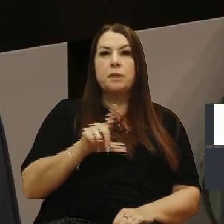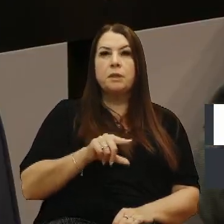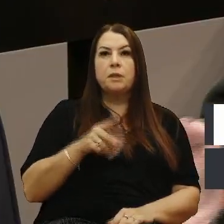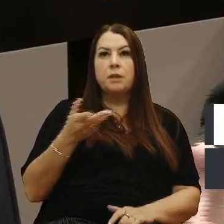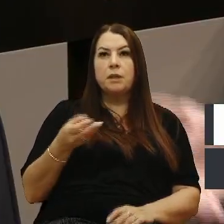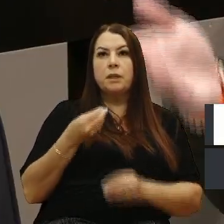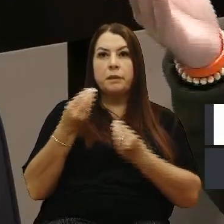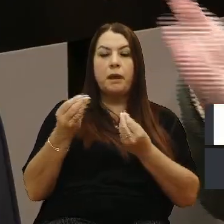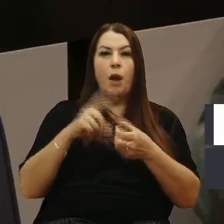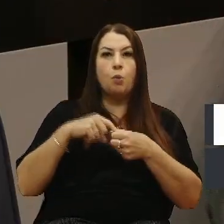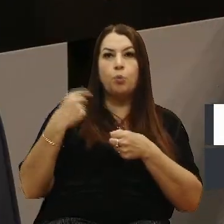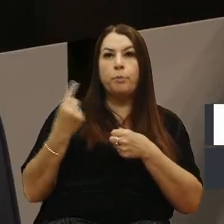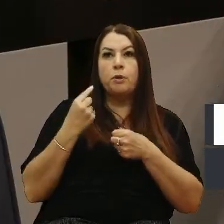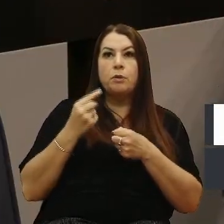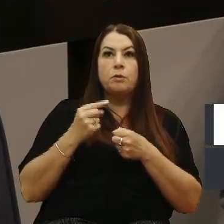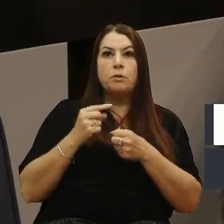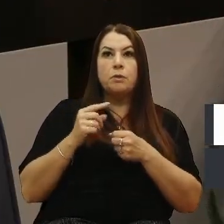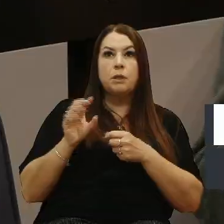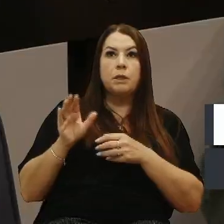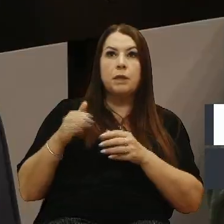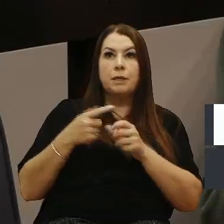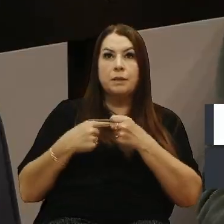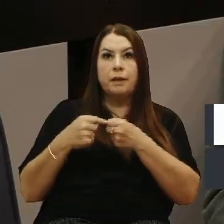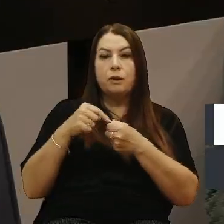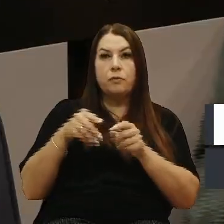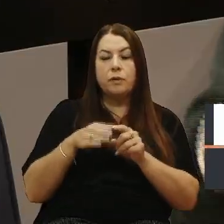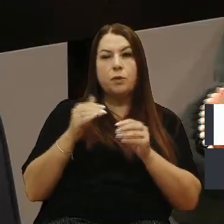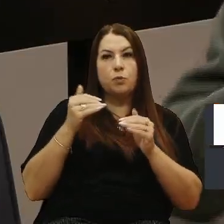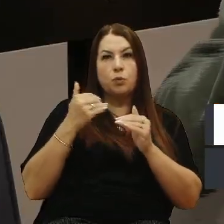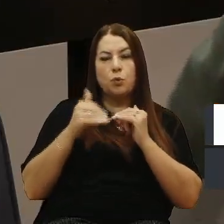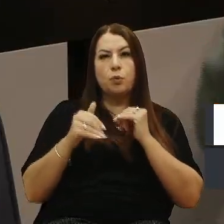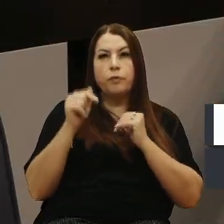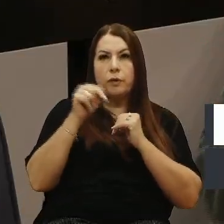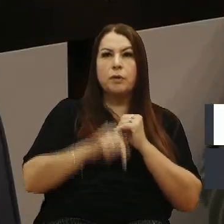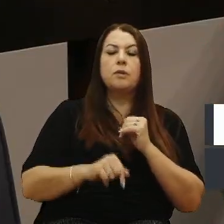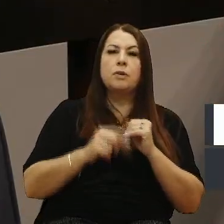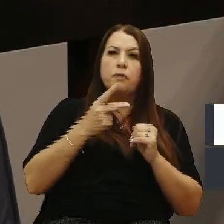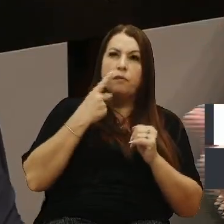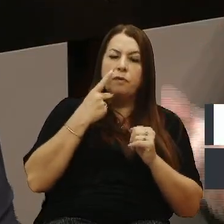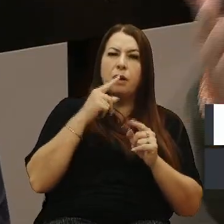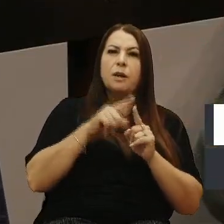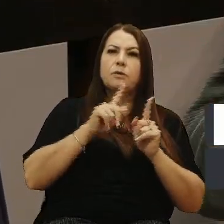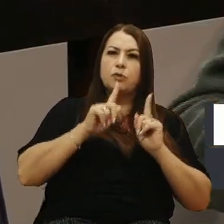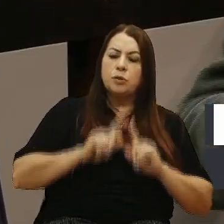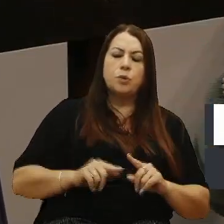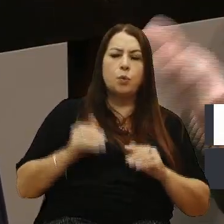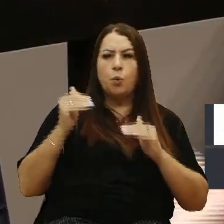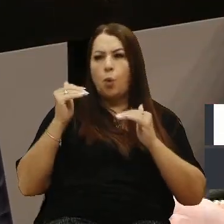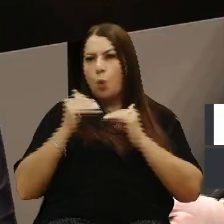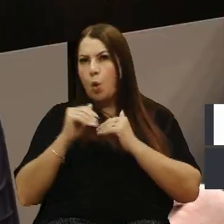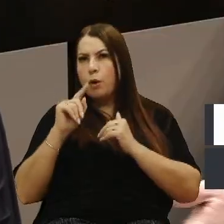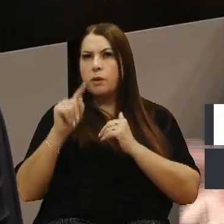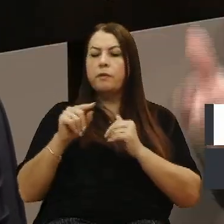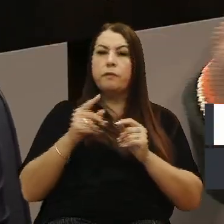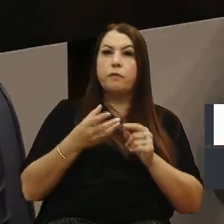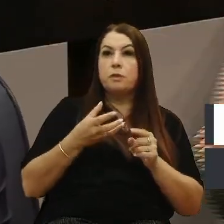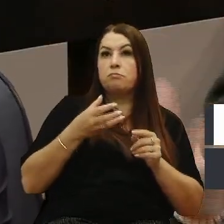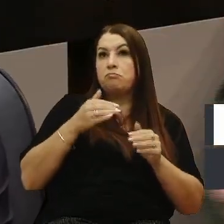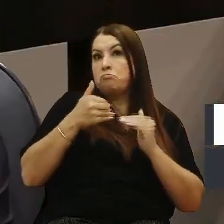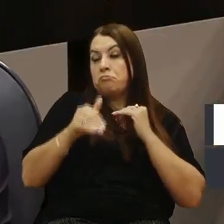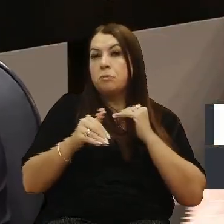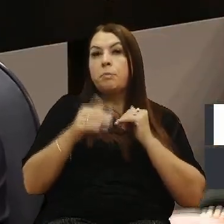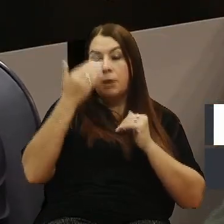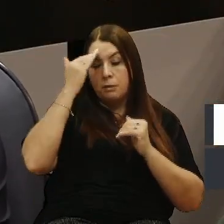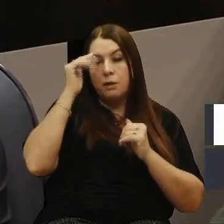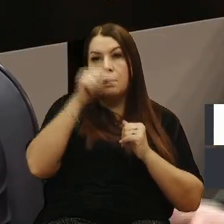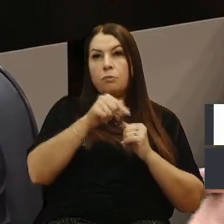a autonomia ou a direção que a cidade vai, né? Eu aqui discordo sempre, vem aqui, a gente bate na gestão, não concorda, a gente faz uma oposição, mas eu entendo